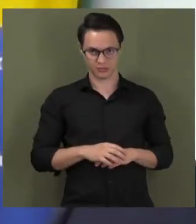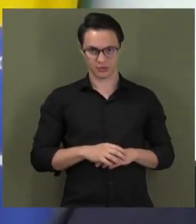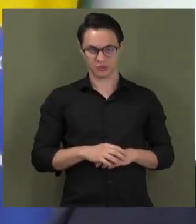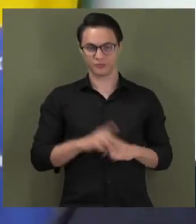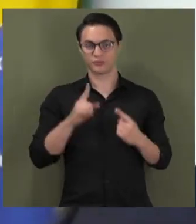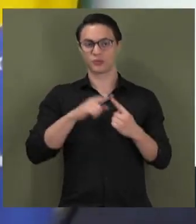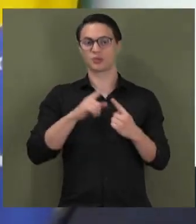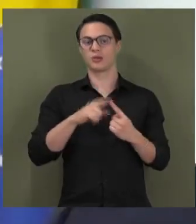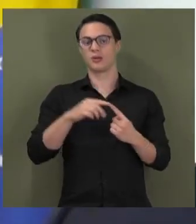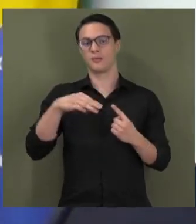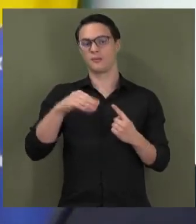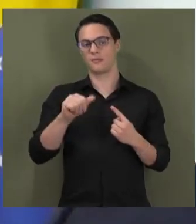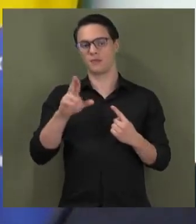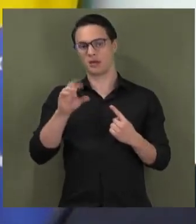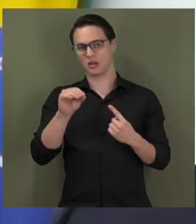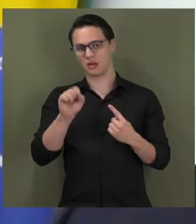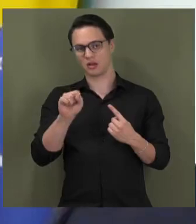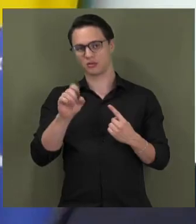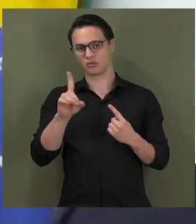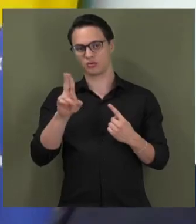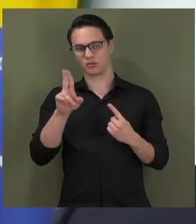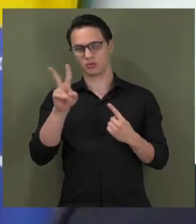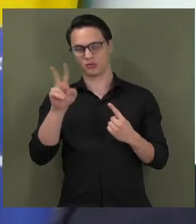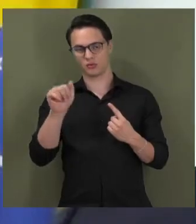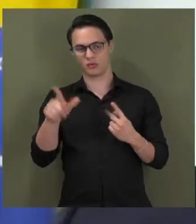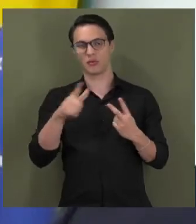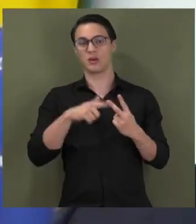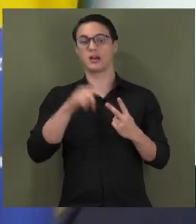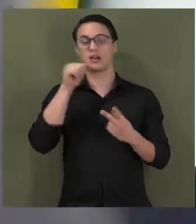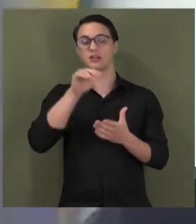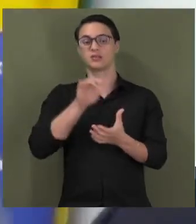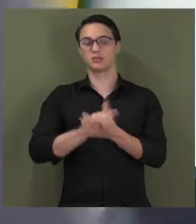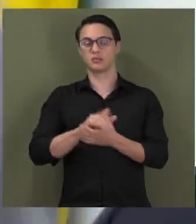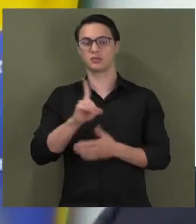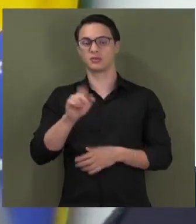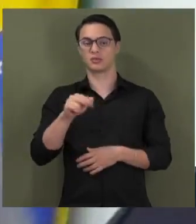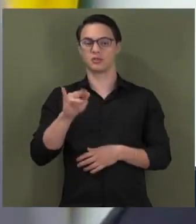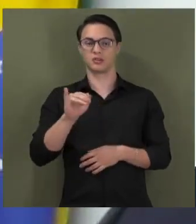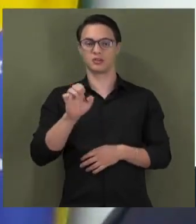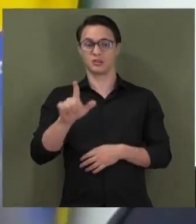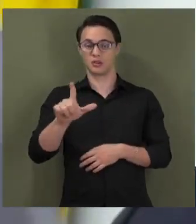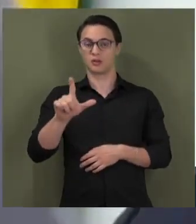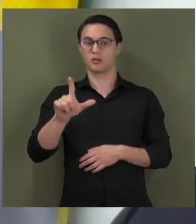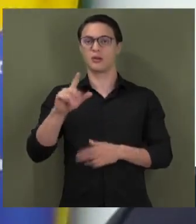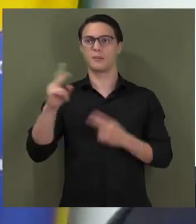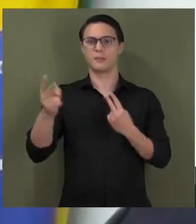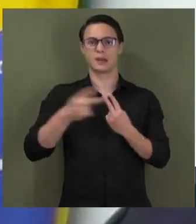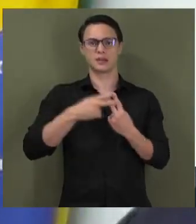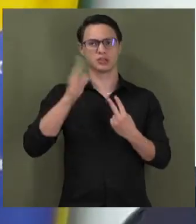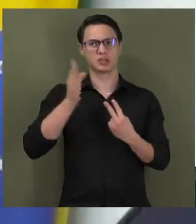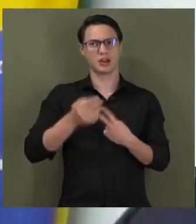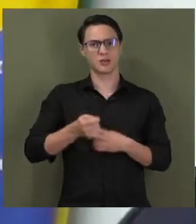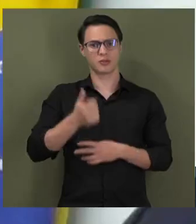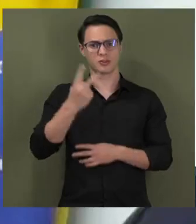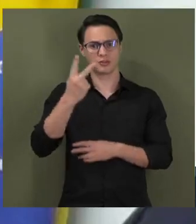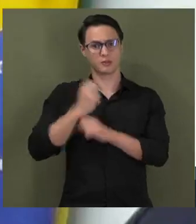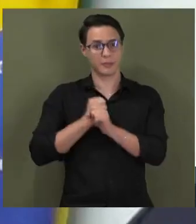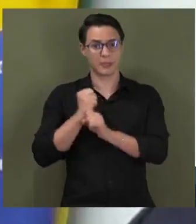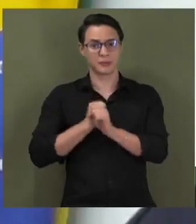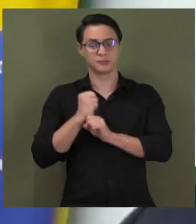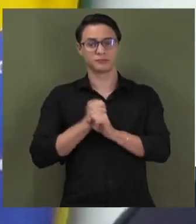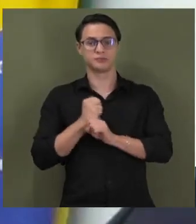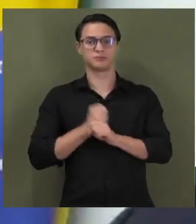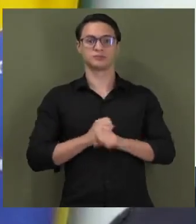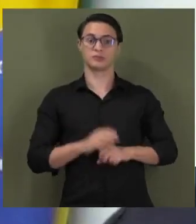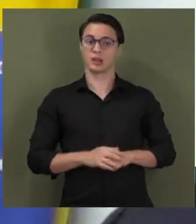Marcos Duval e da esposa de Daniel Silveira, preso há quase 2 anos. E olha, também